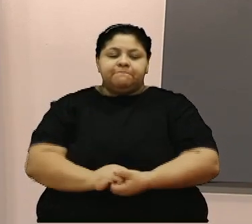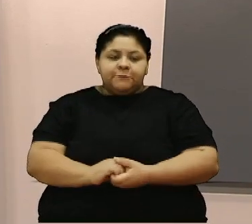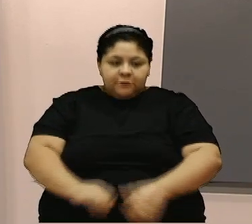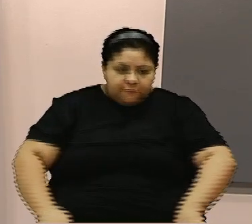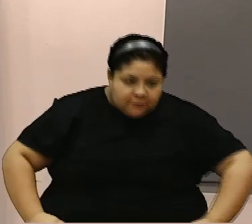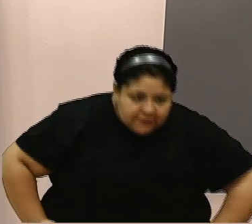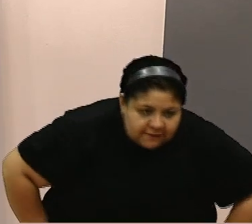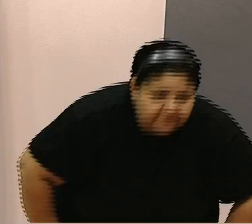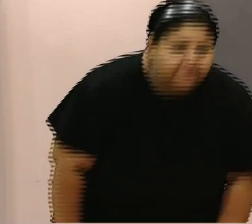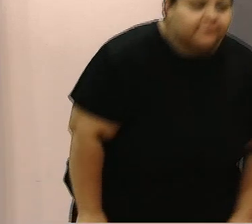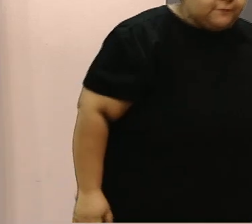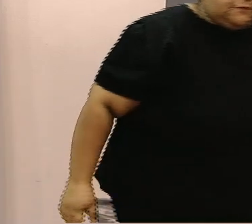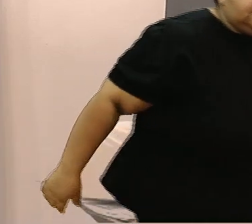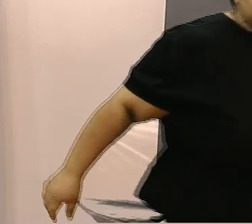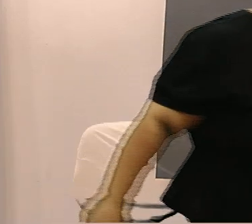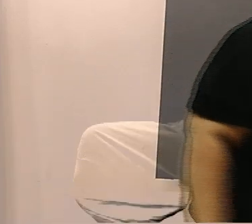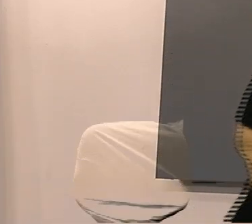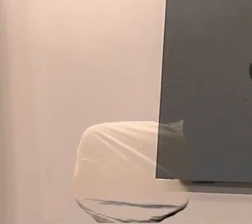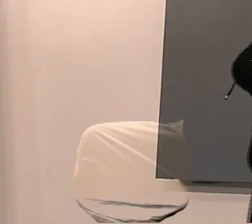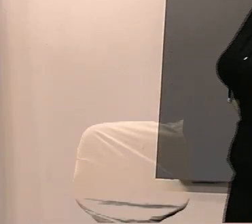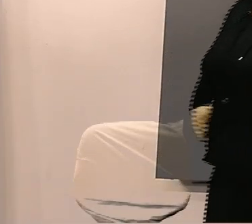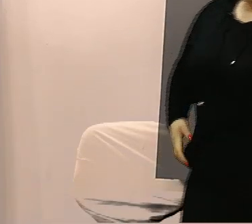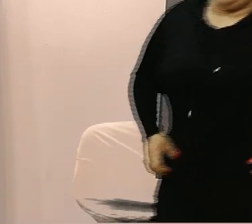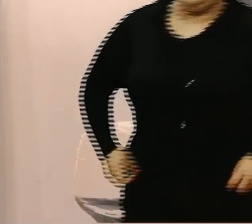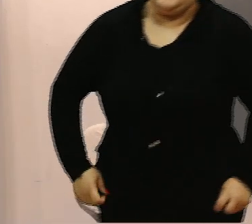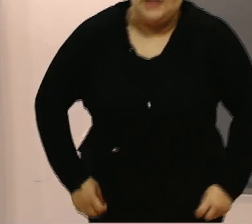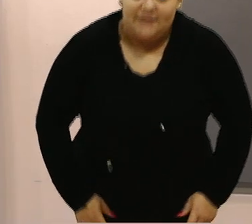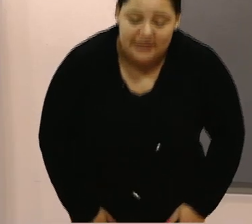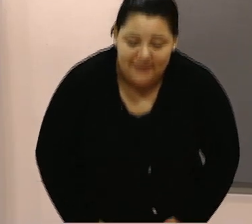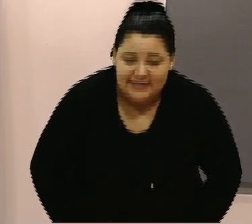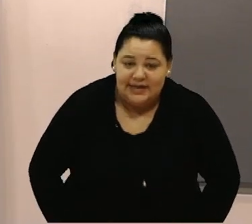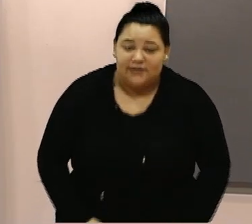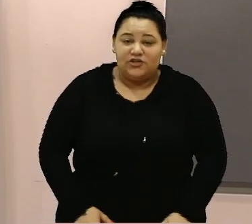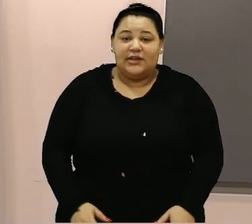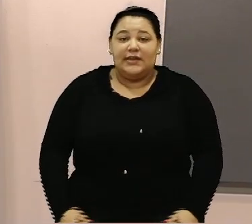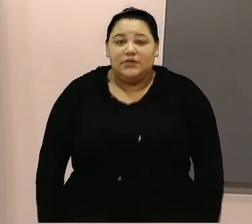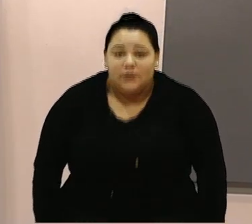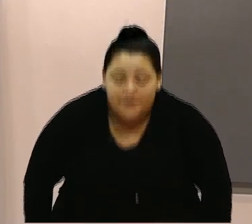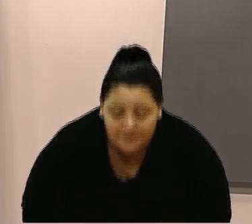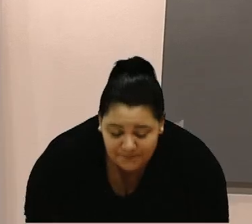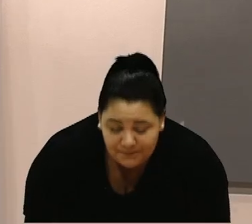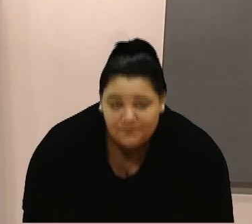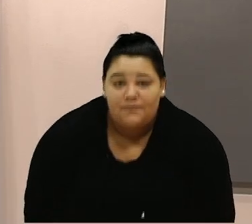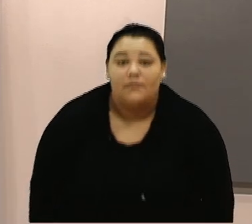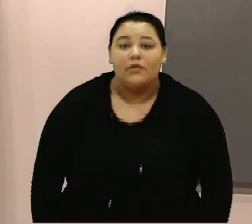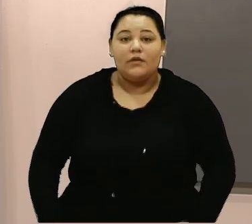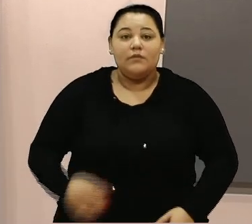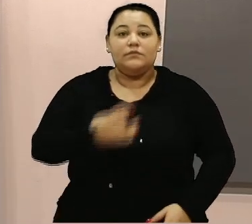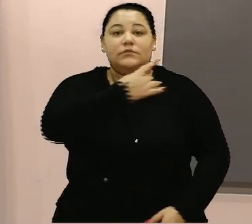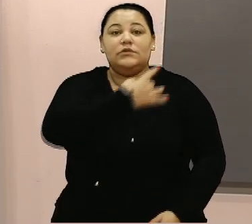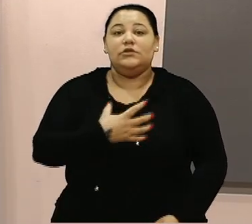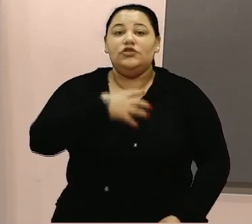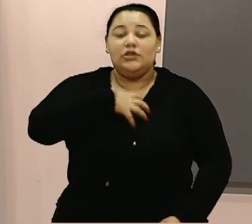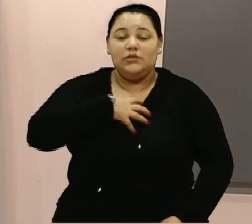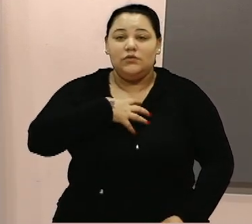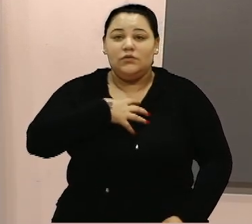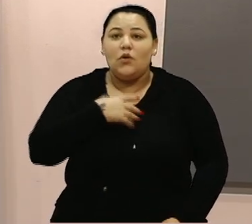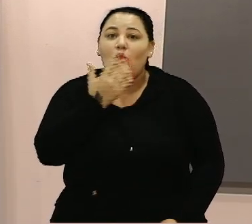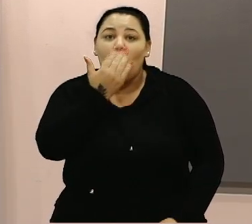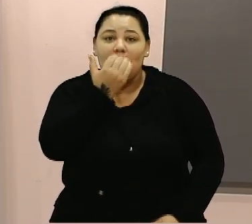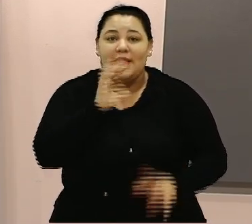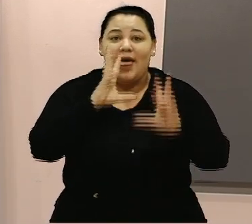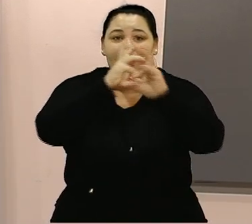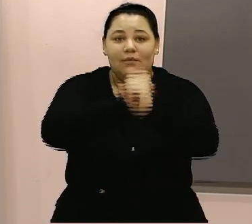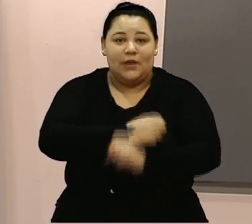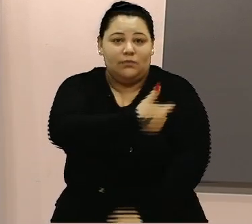ganha ração, que vai ser, porque eles continuam comprando, continuam fazendo licitações, ração, vacina e insumos, né,